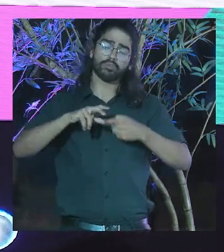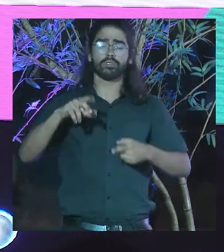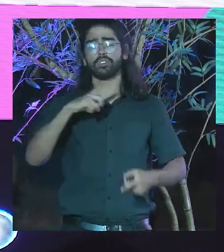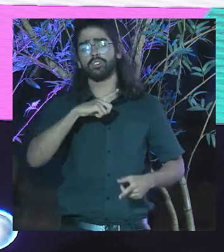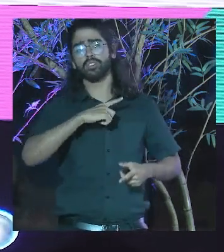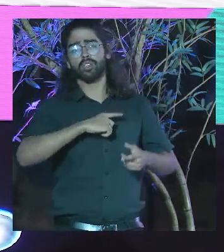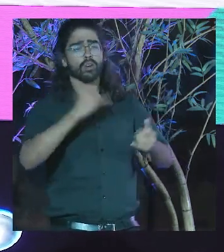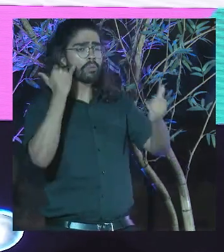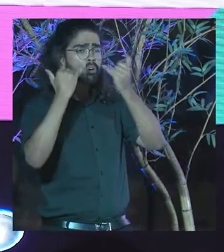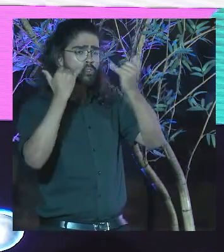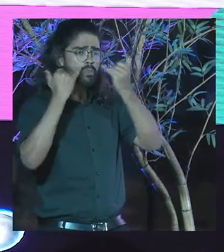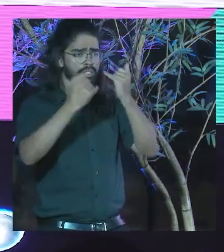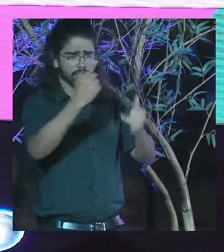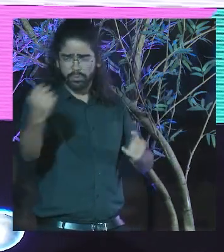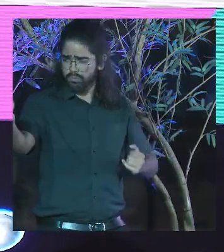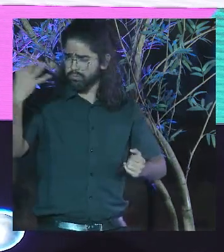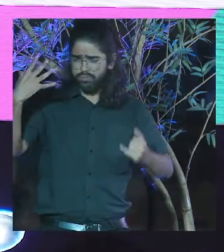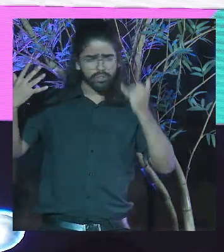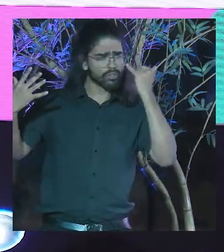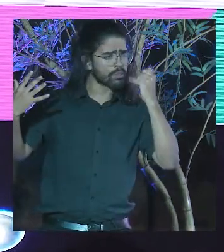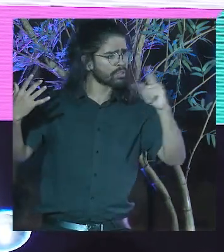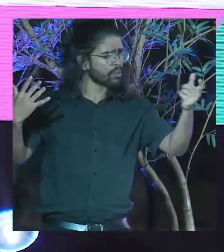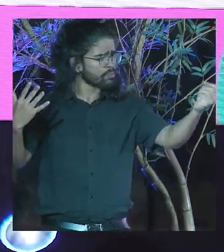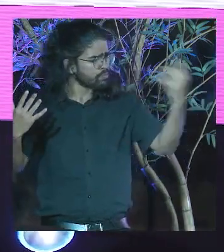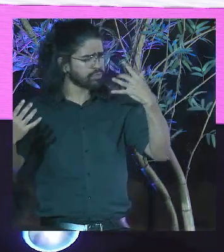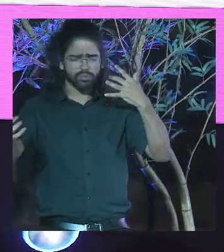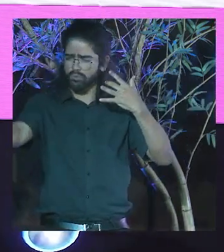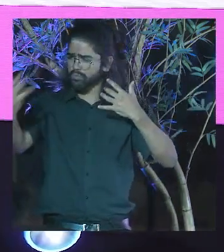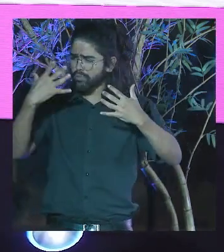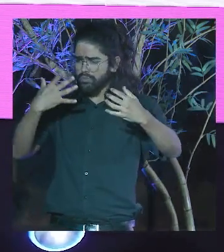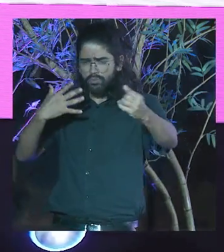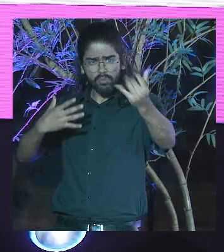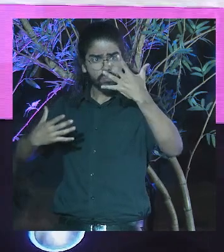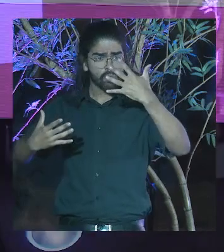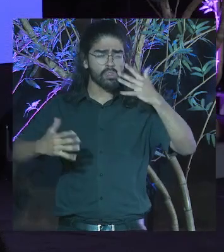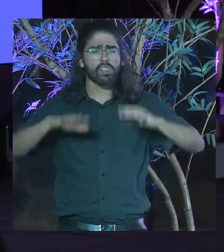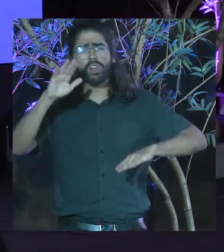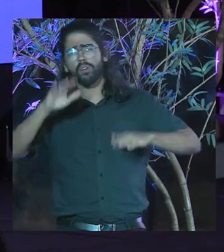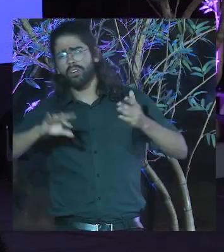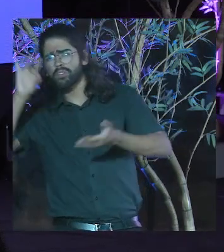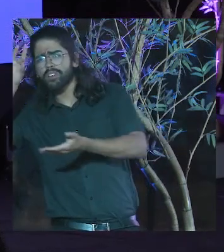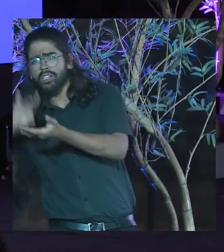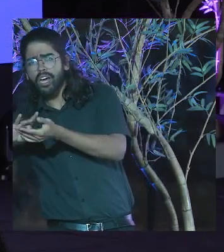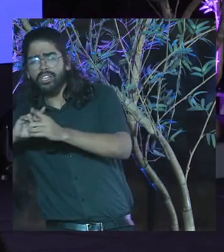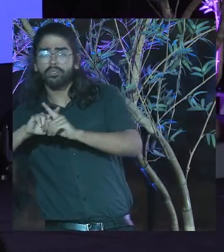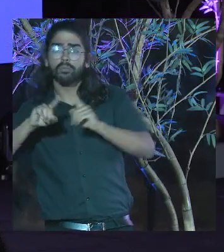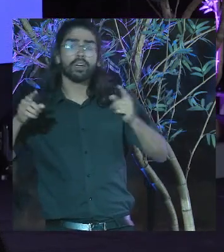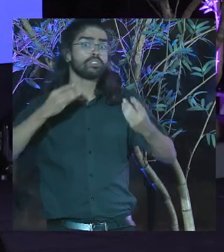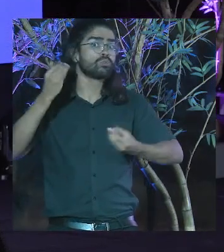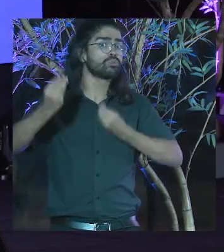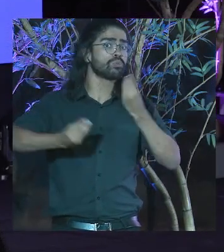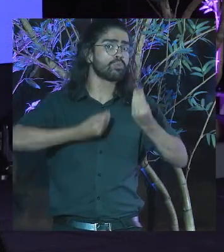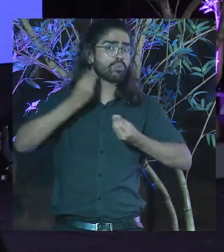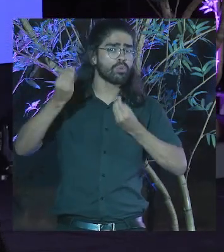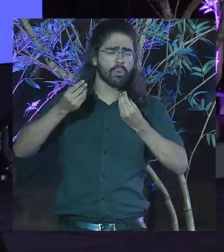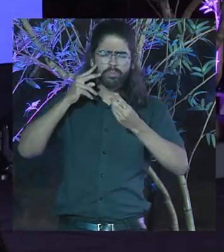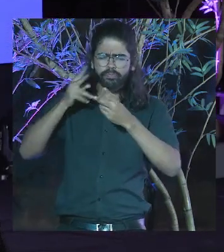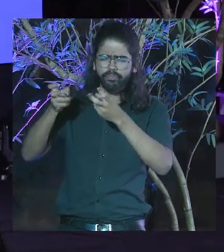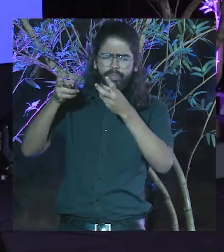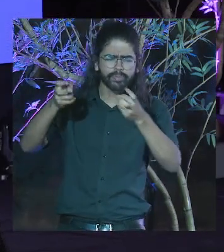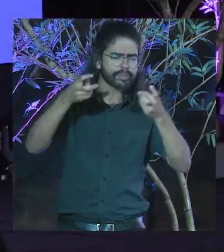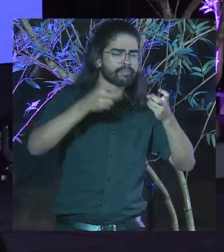uma informação de uma pessoa, outra de outra, outra de outra. As 3 são verdades, mas elas são contadas de uma forma